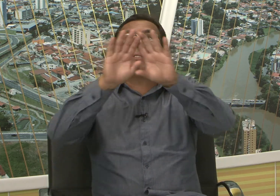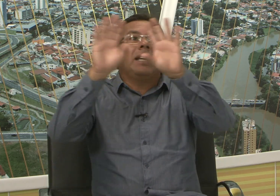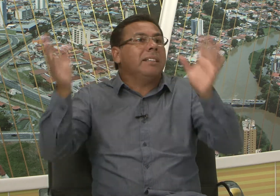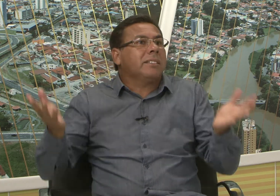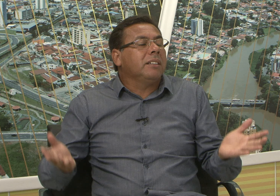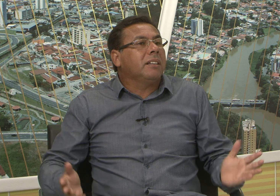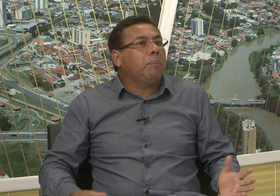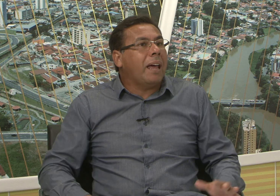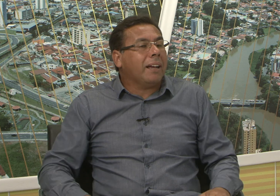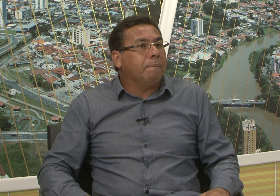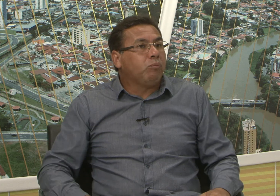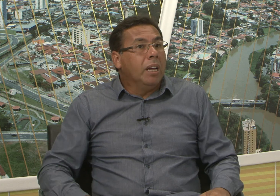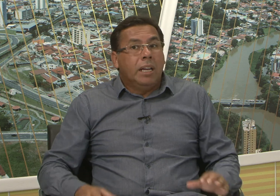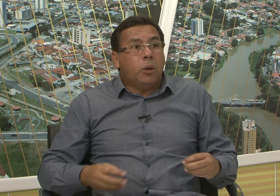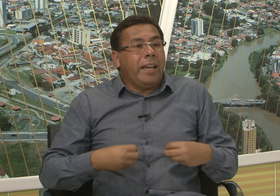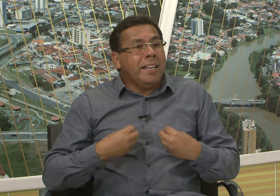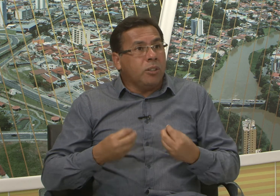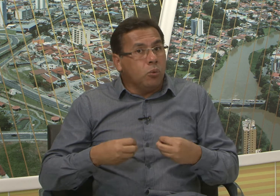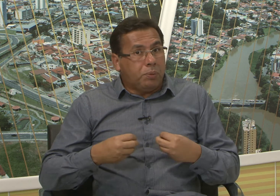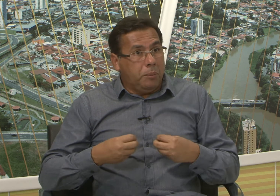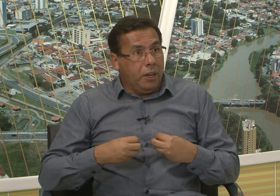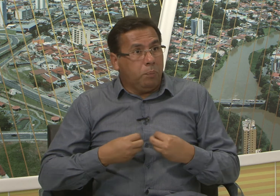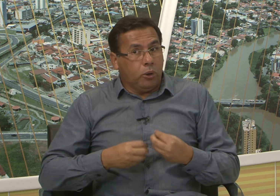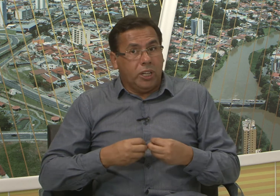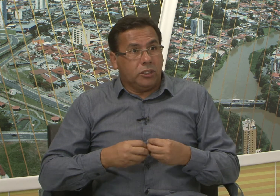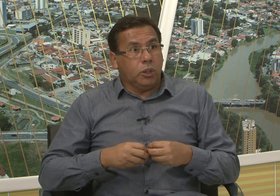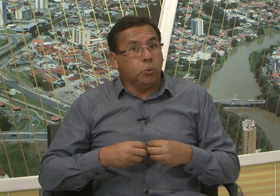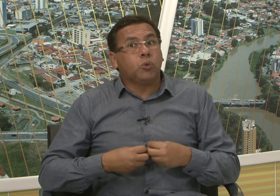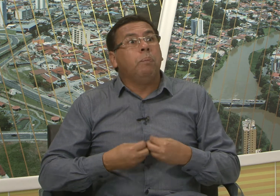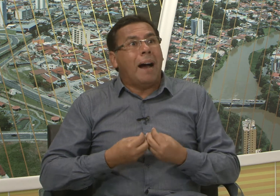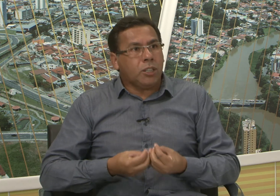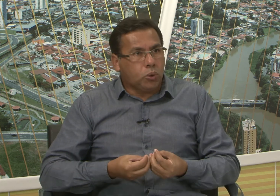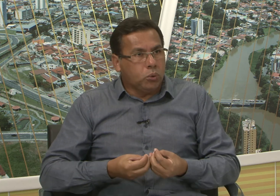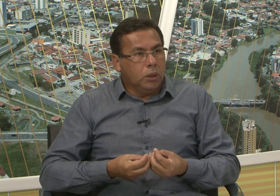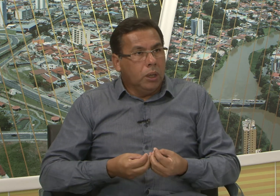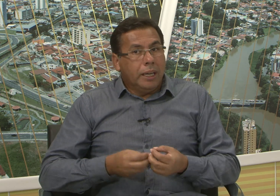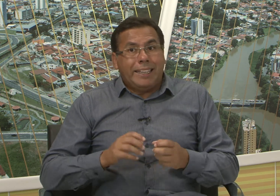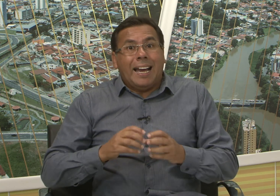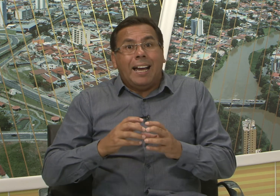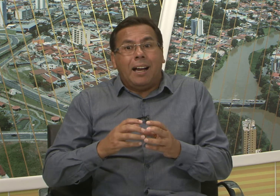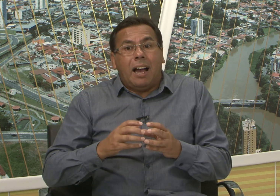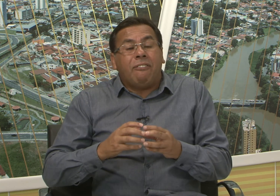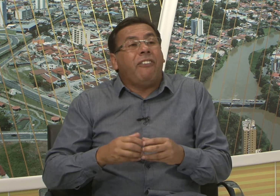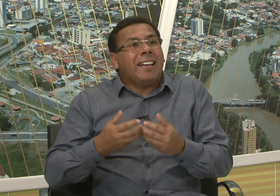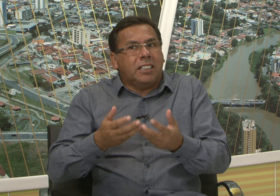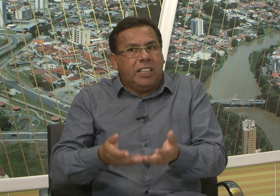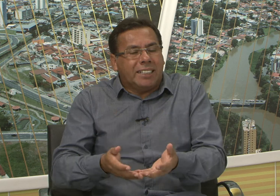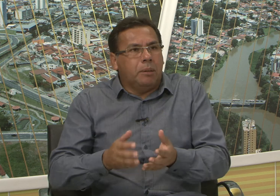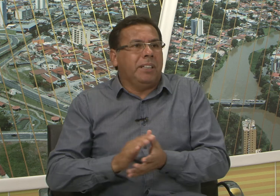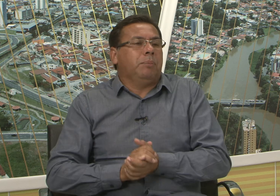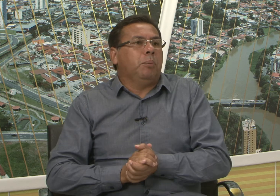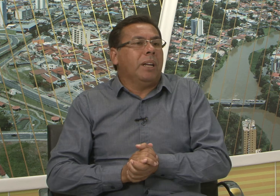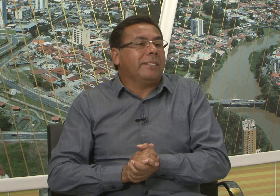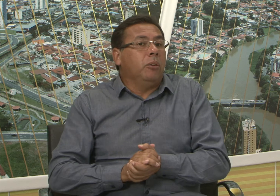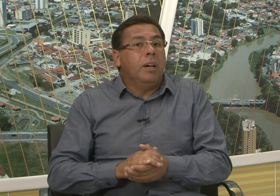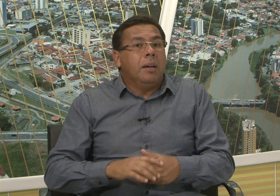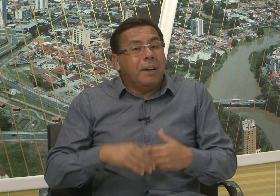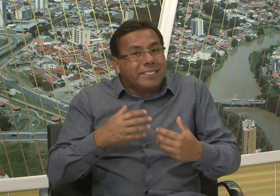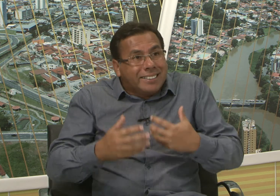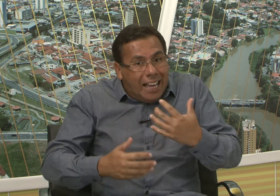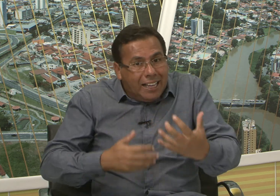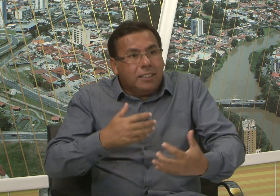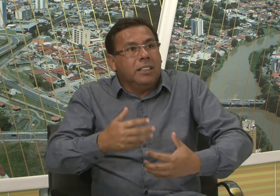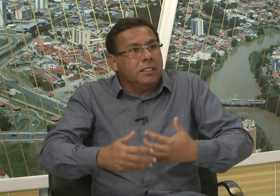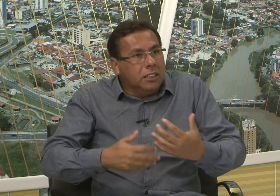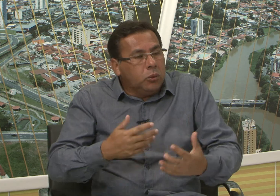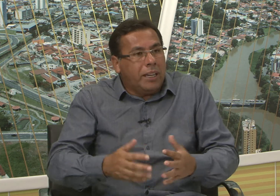lá, mas não tem nada escrito na placa. Então, esse para mim é um projeto de custo baixo, que afeta diretamente a população, mas